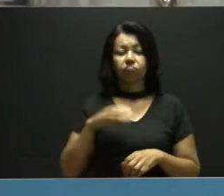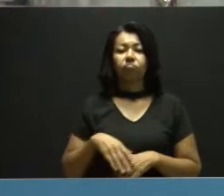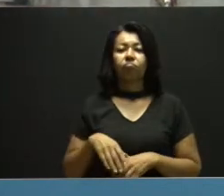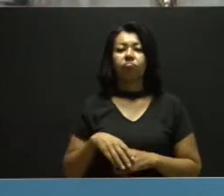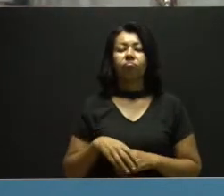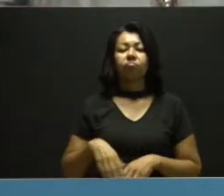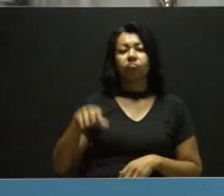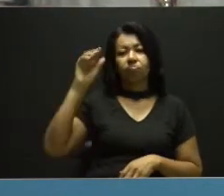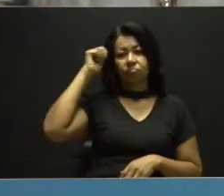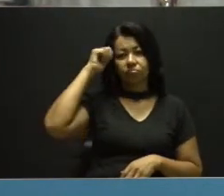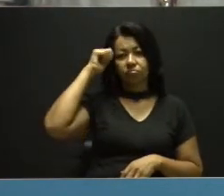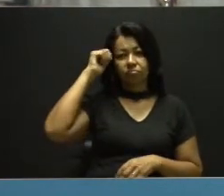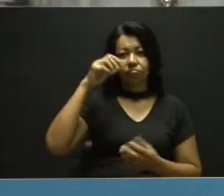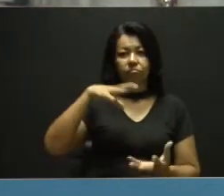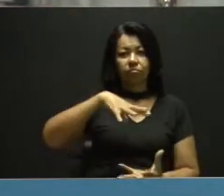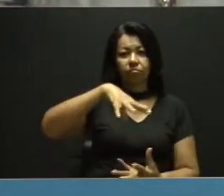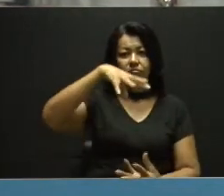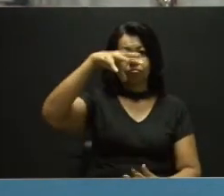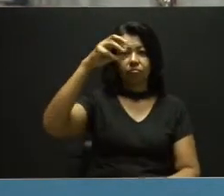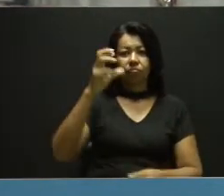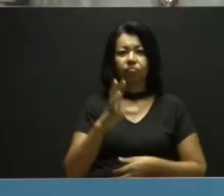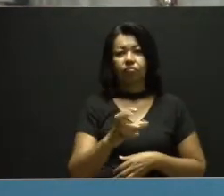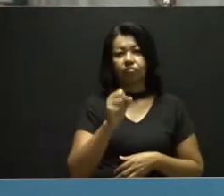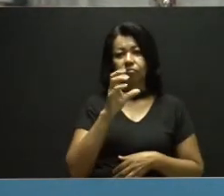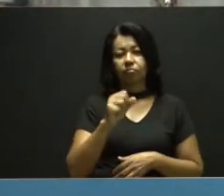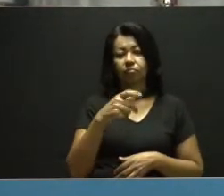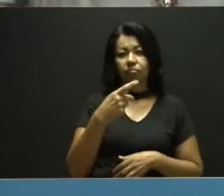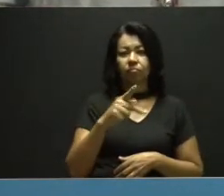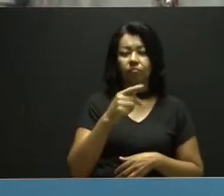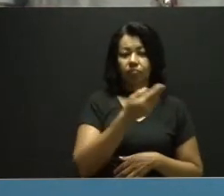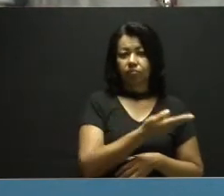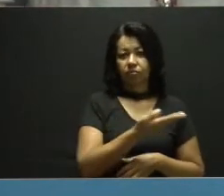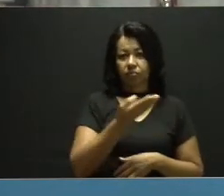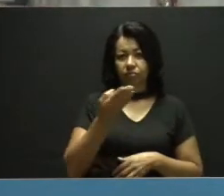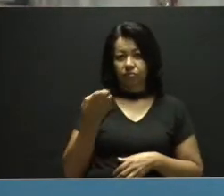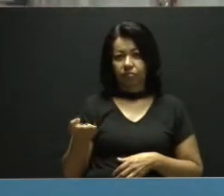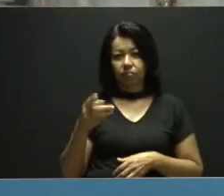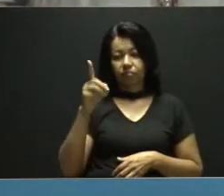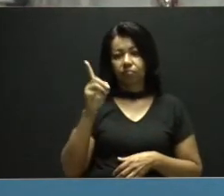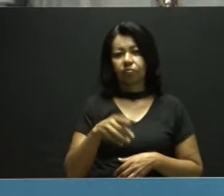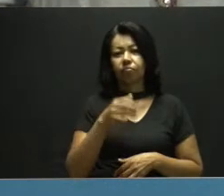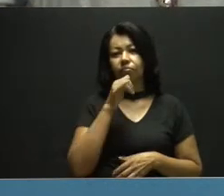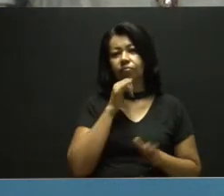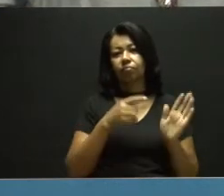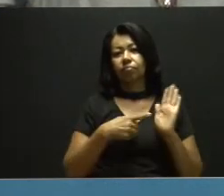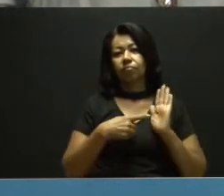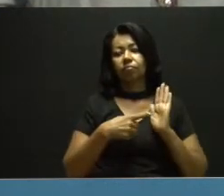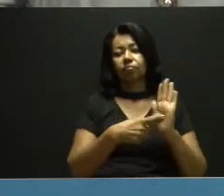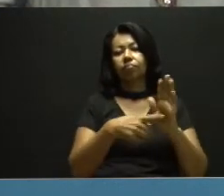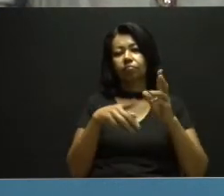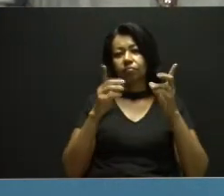preto de alma branca você é um executado